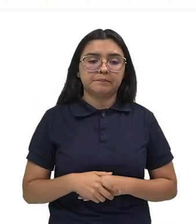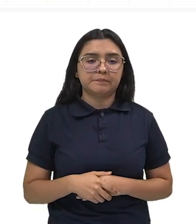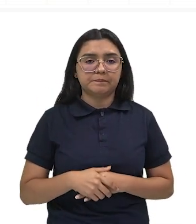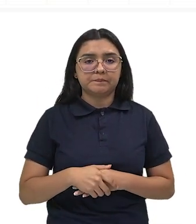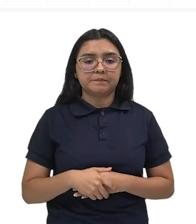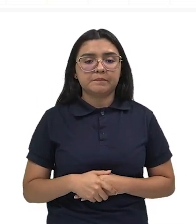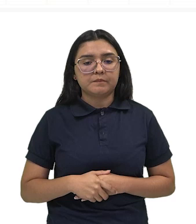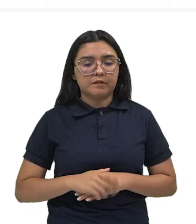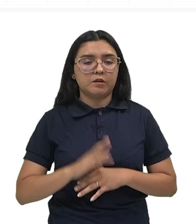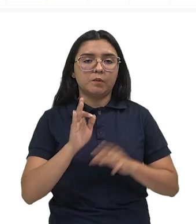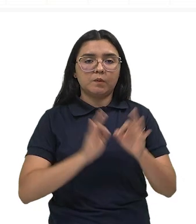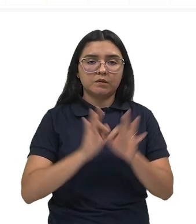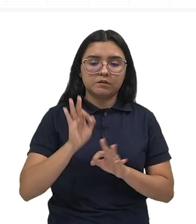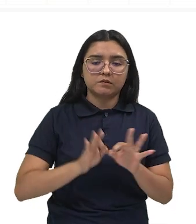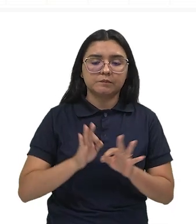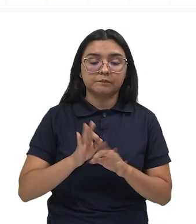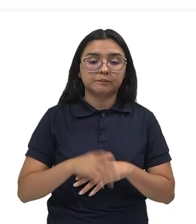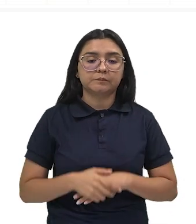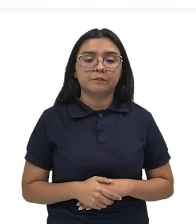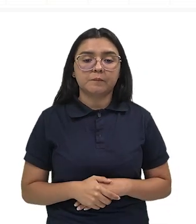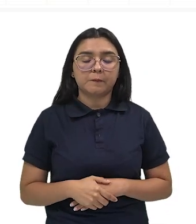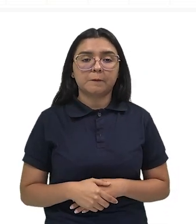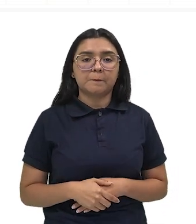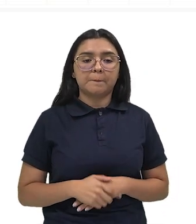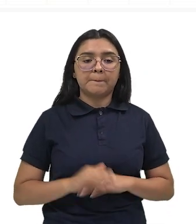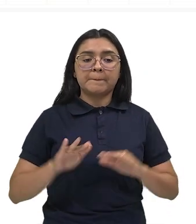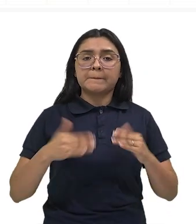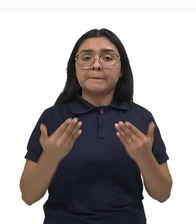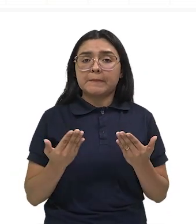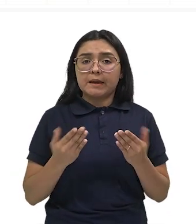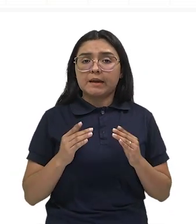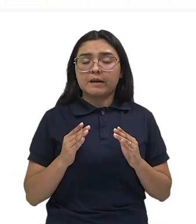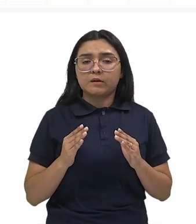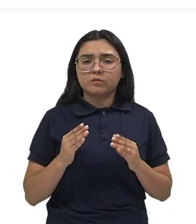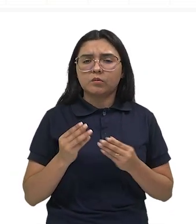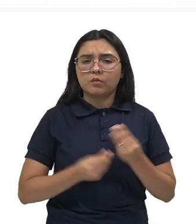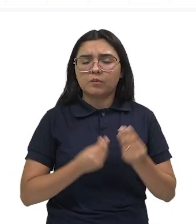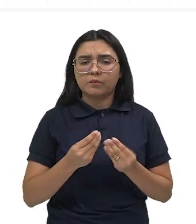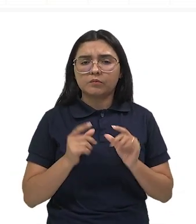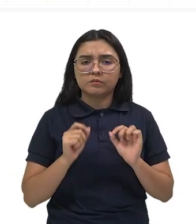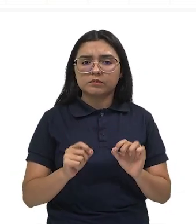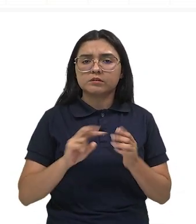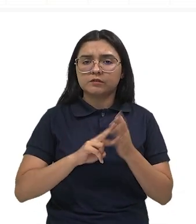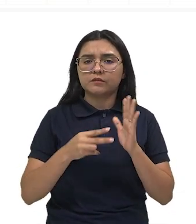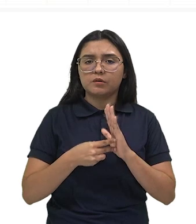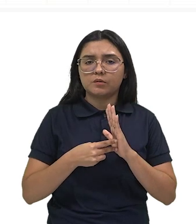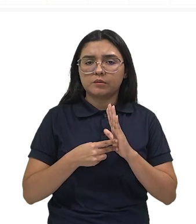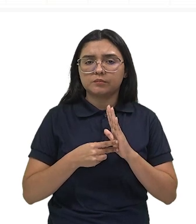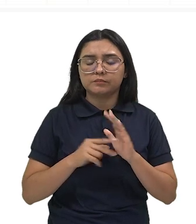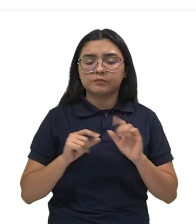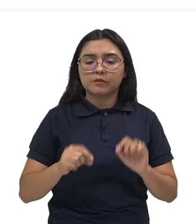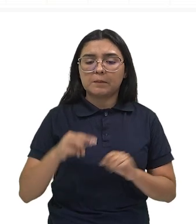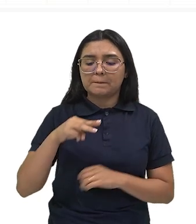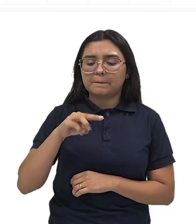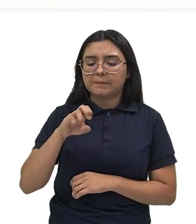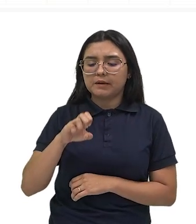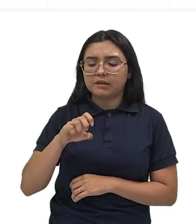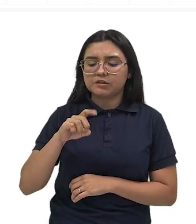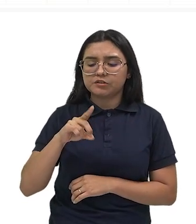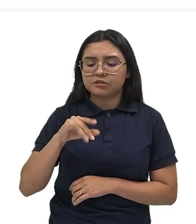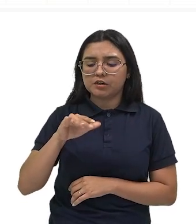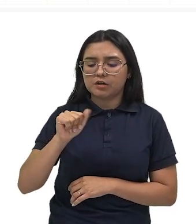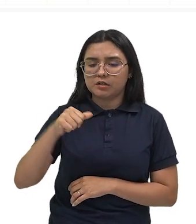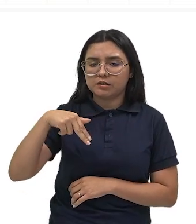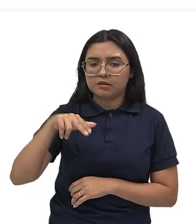dados depois de organizado. Quando isso acontece, olha, então significa que a mediana é